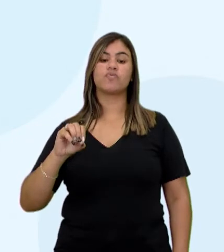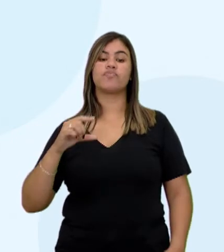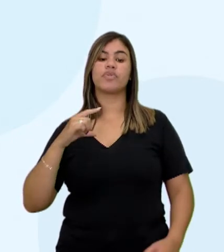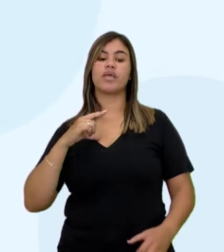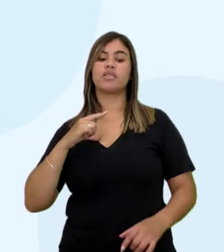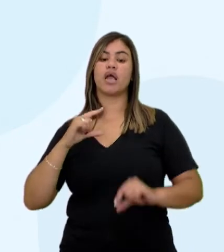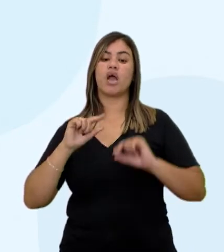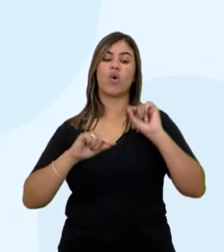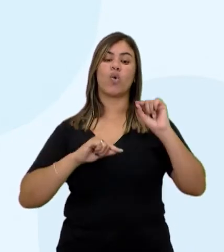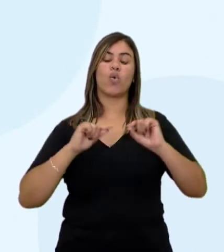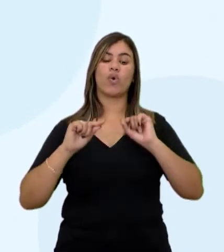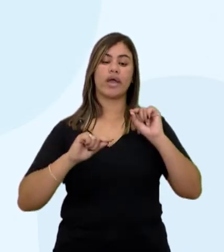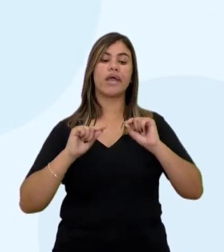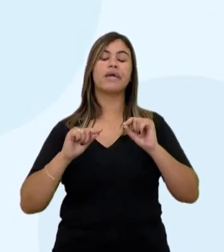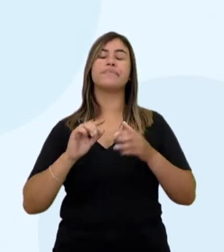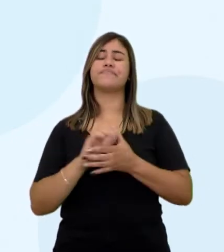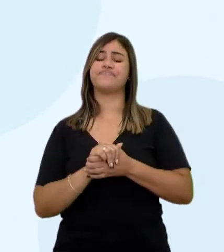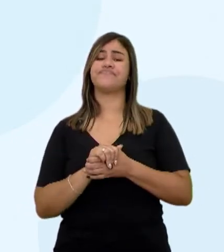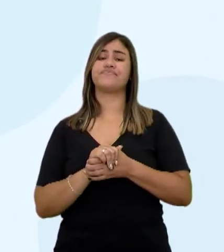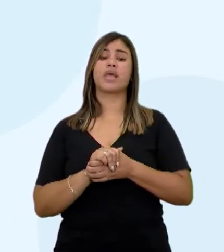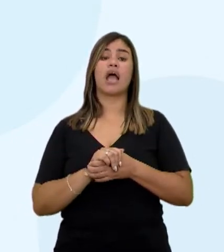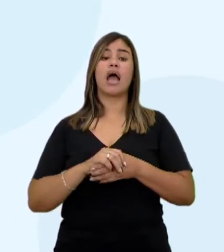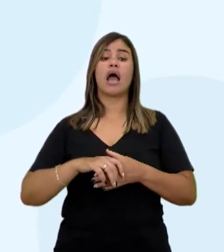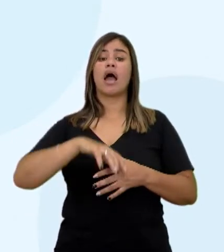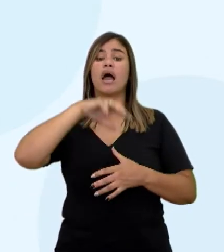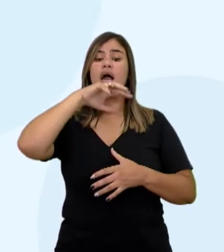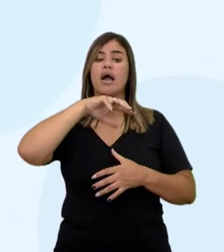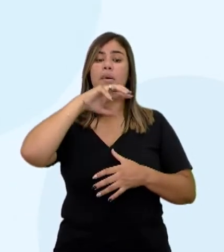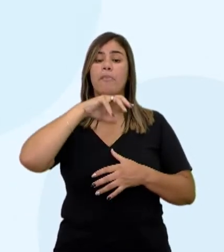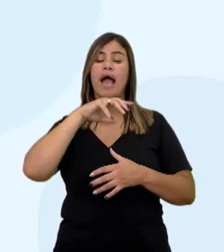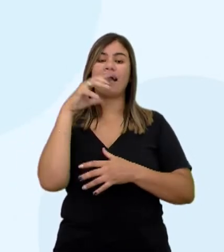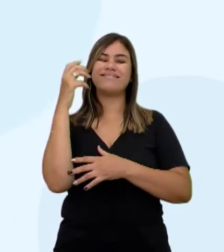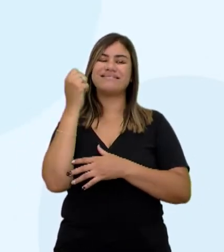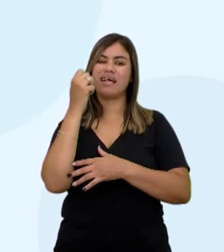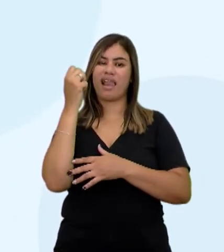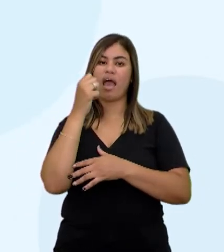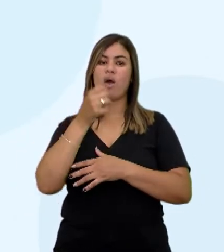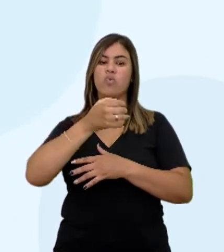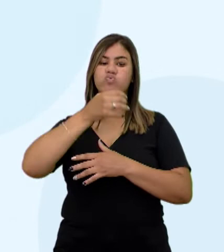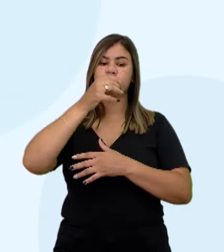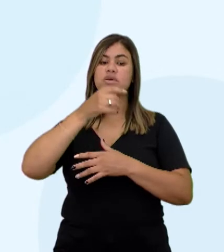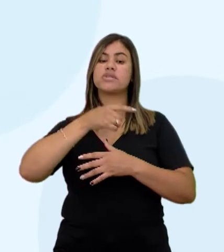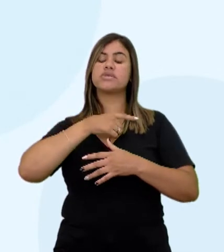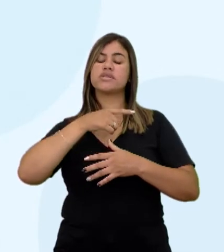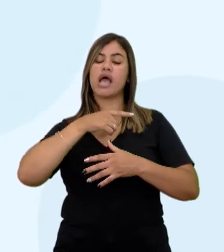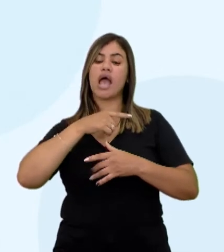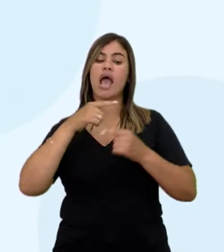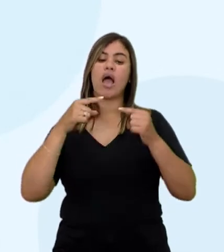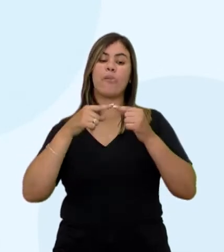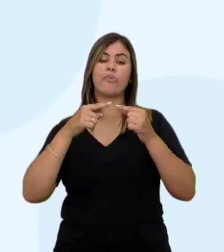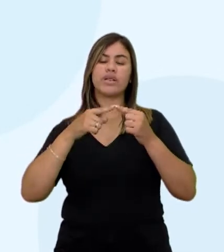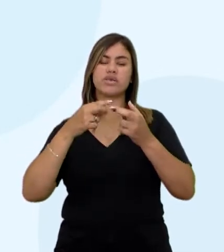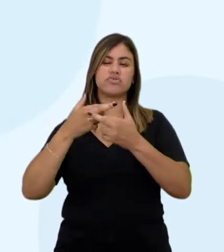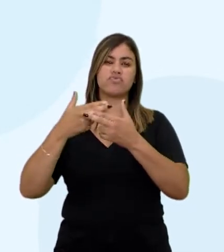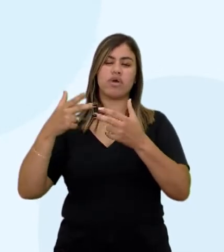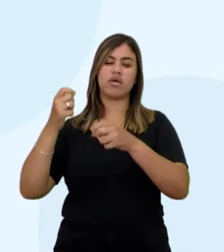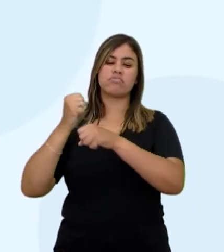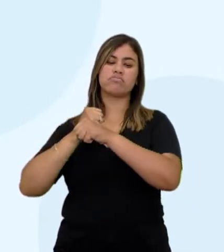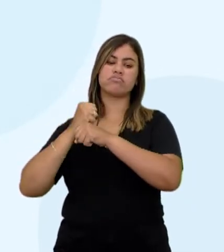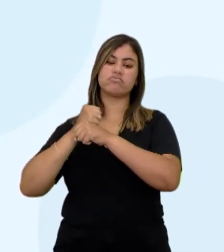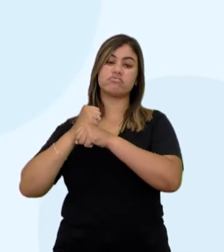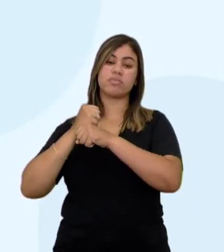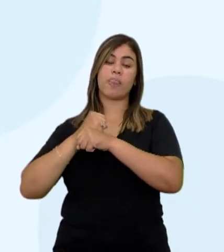65 milhões de anos atrás. O Neógeno tem aí os primeiros hominídeos, né, que aí tem aí o surgimento